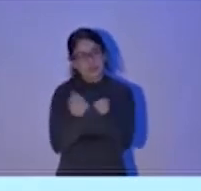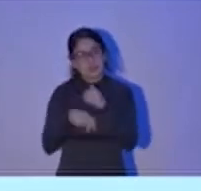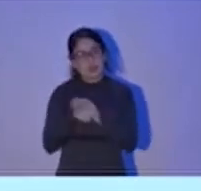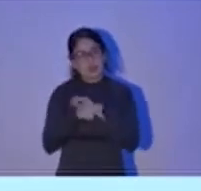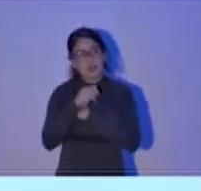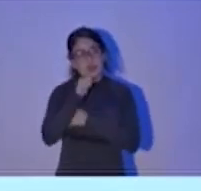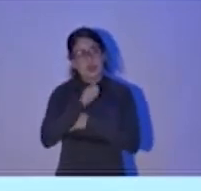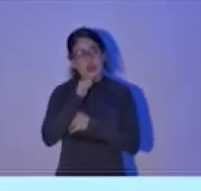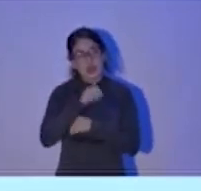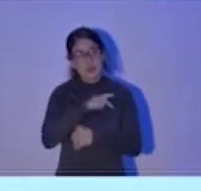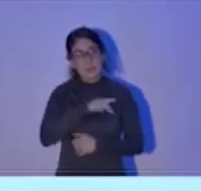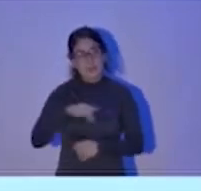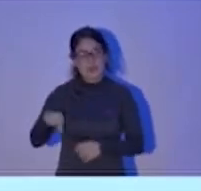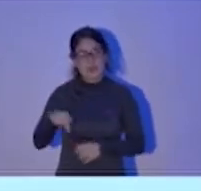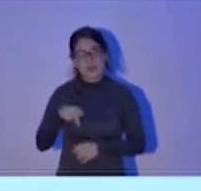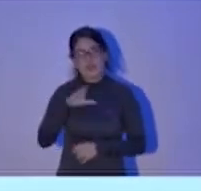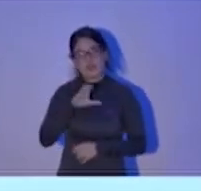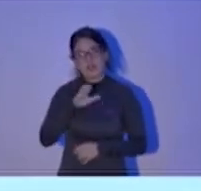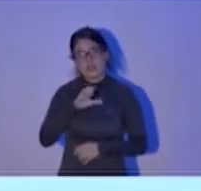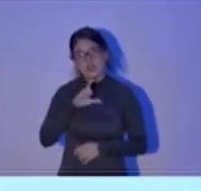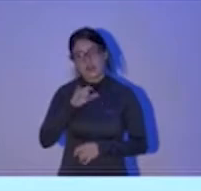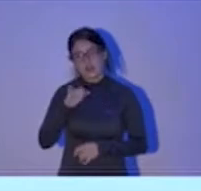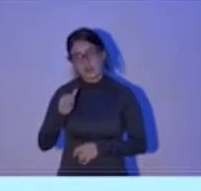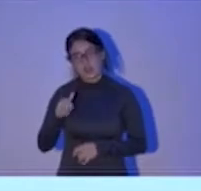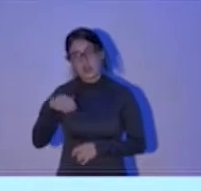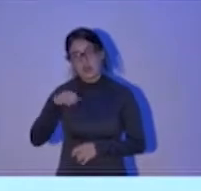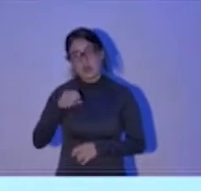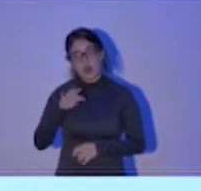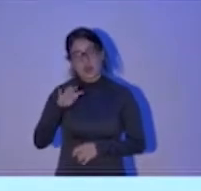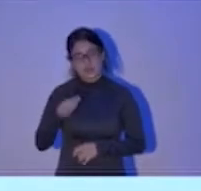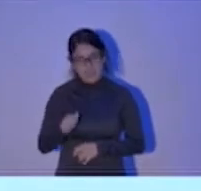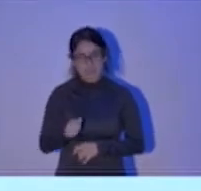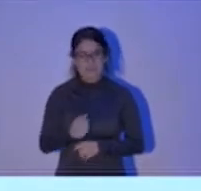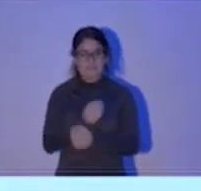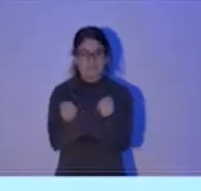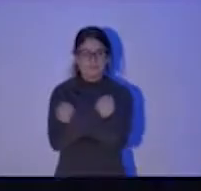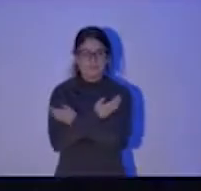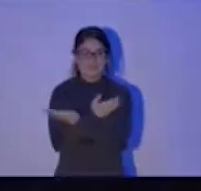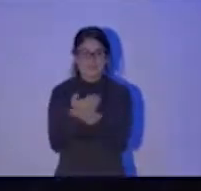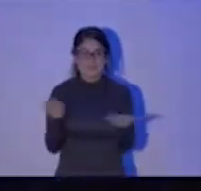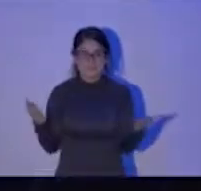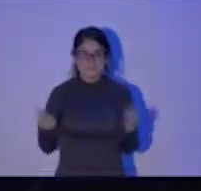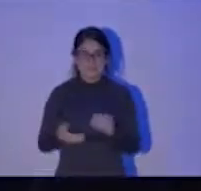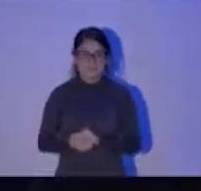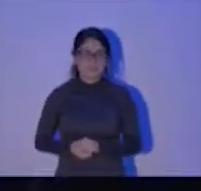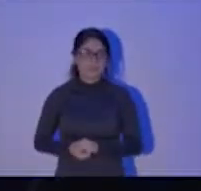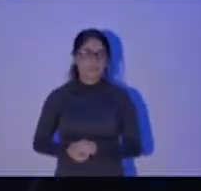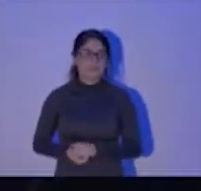Mota, secretária do Mato Grosso do Sul. Um abraço a todos.